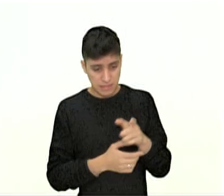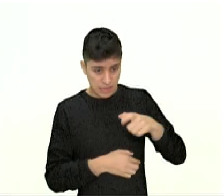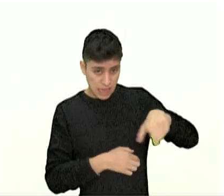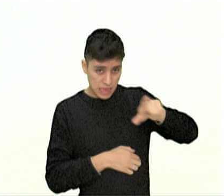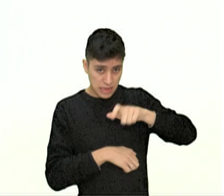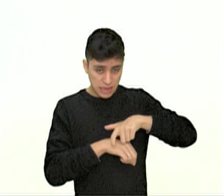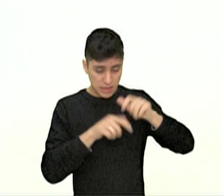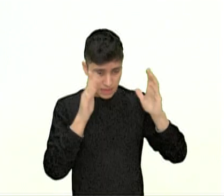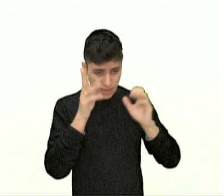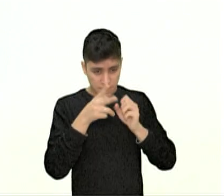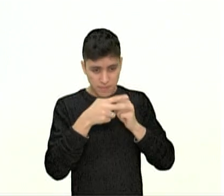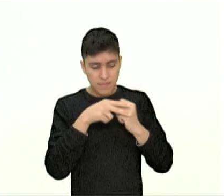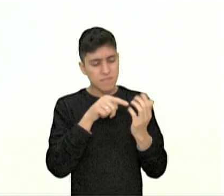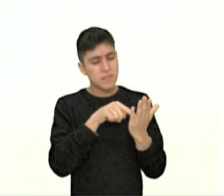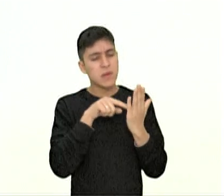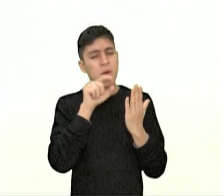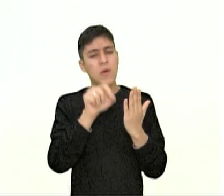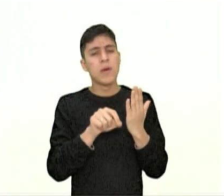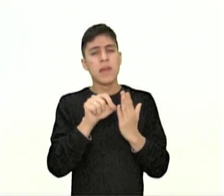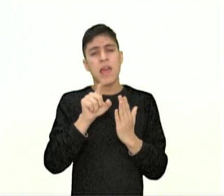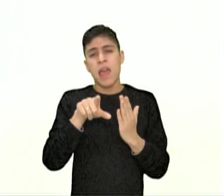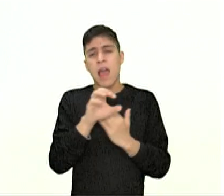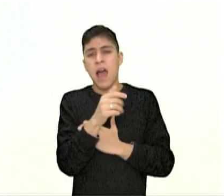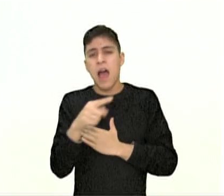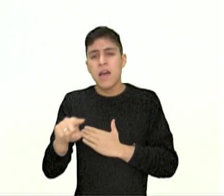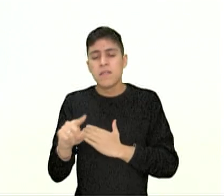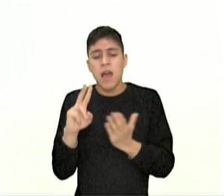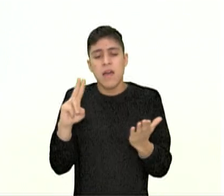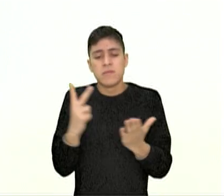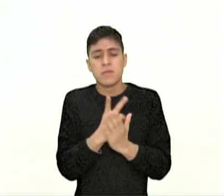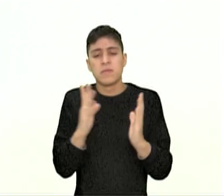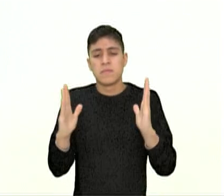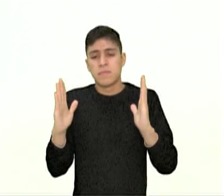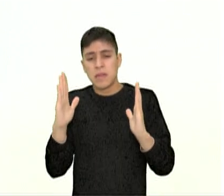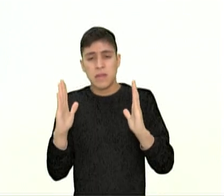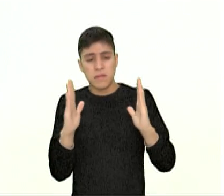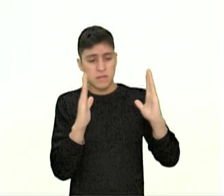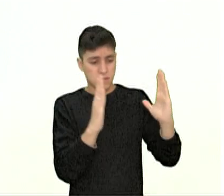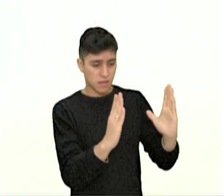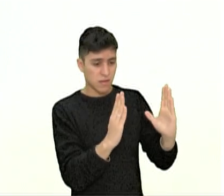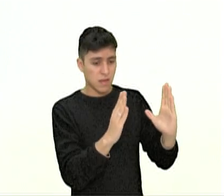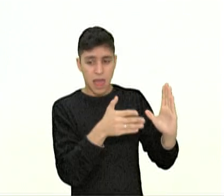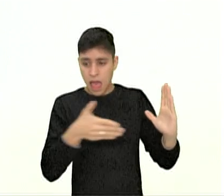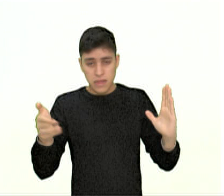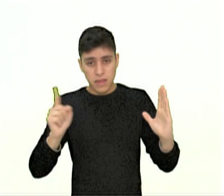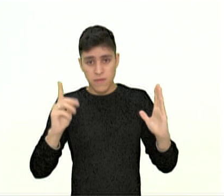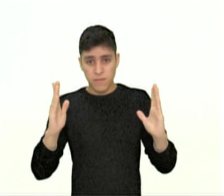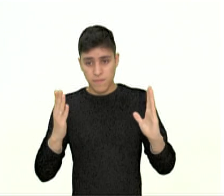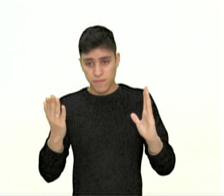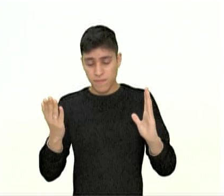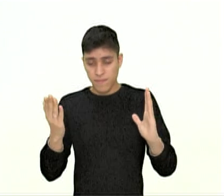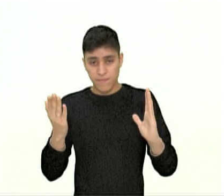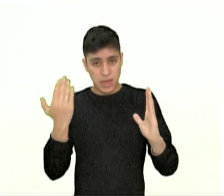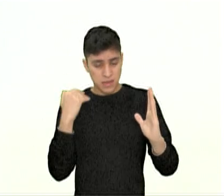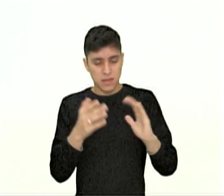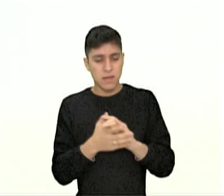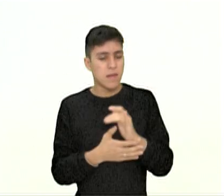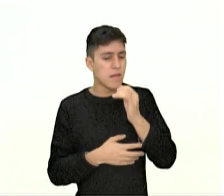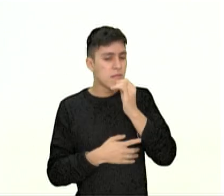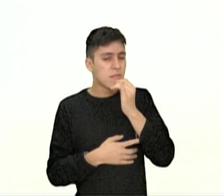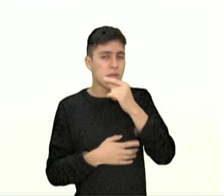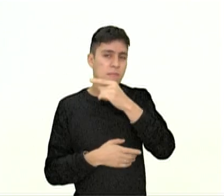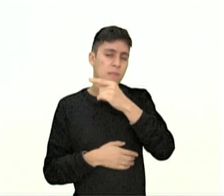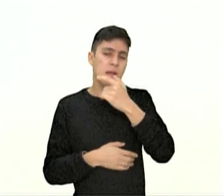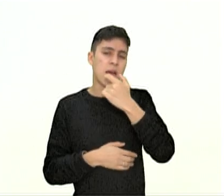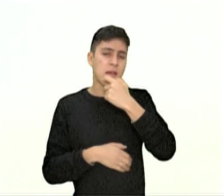se utiliza para indicar uma ação que ocorreu em um momento determinado do passado. Por exemplo, em Inglaterra, onde